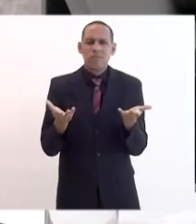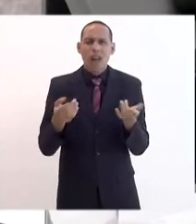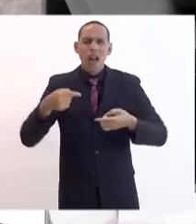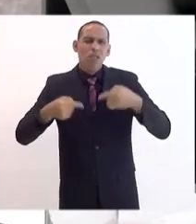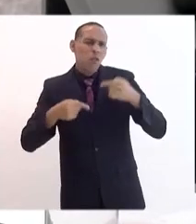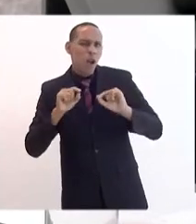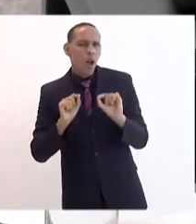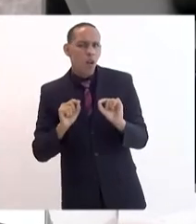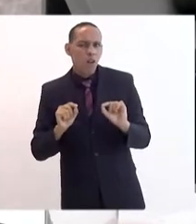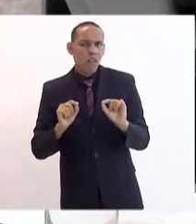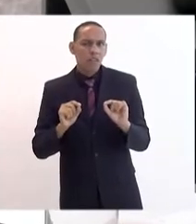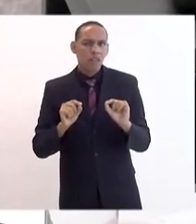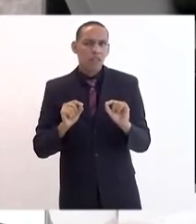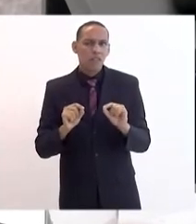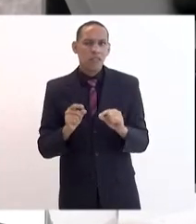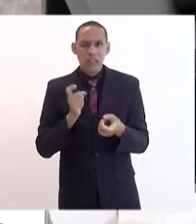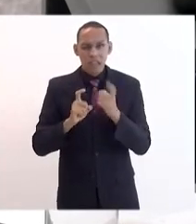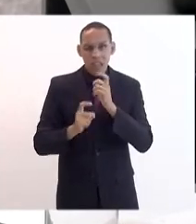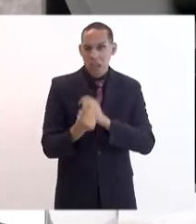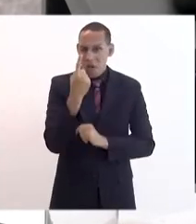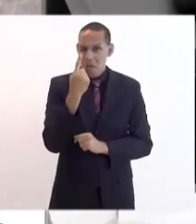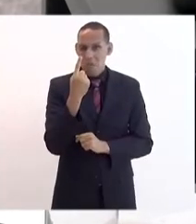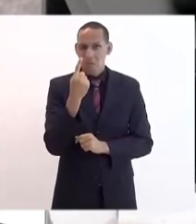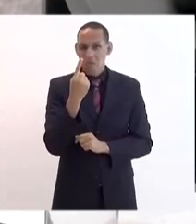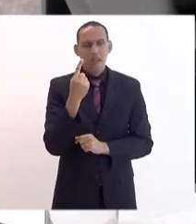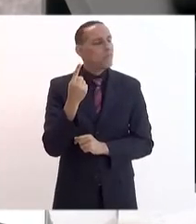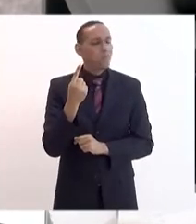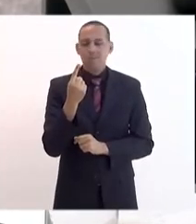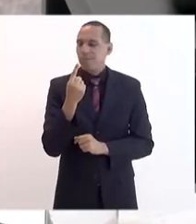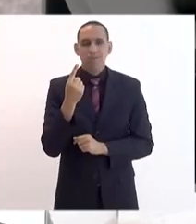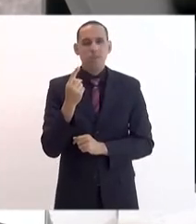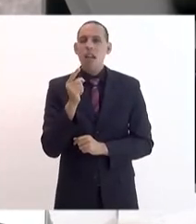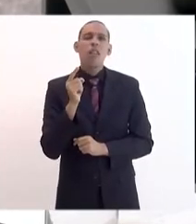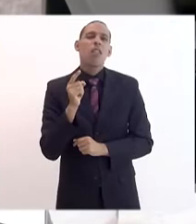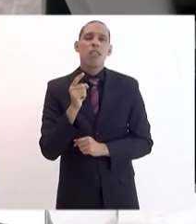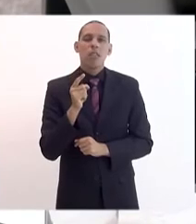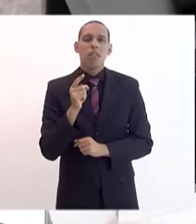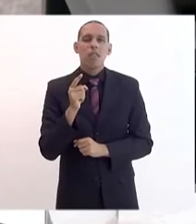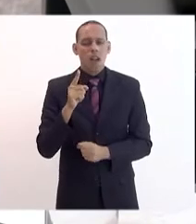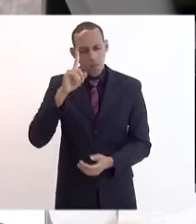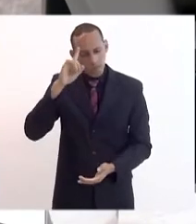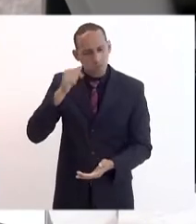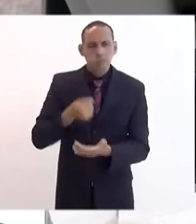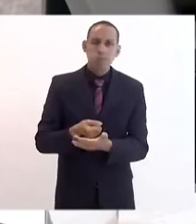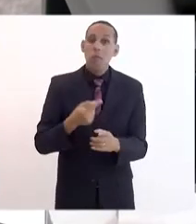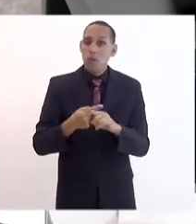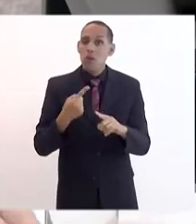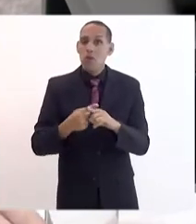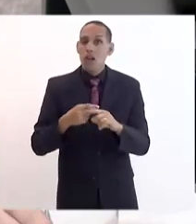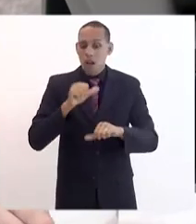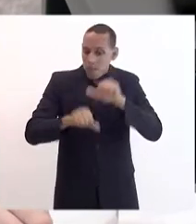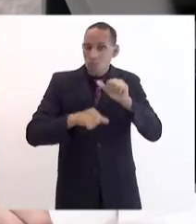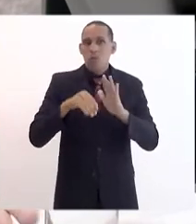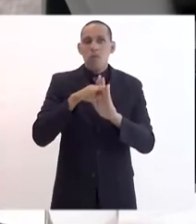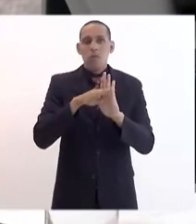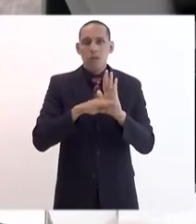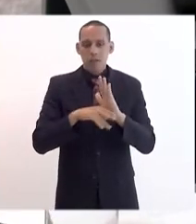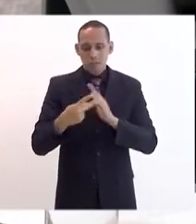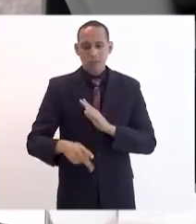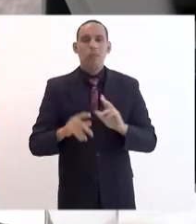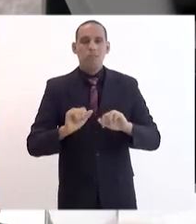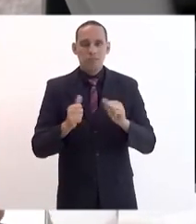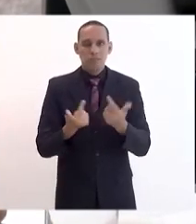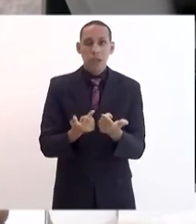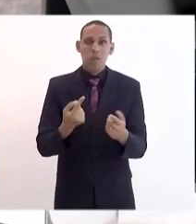uma discussão que não levará uma sessão. Eu tenho certeza que é uma discussão que será definitiva, inclusive, porque vai mudar o procedimento da casa, porque